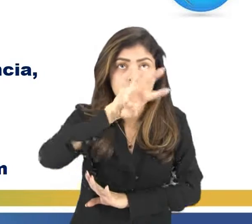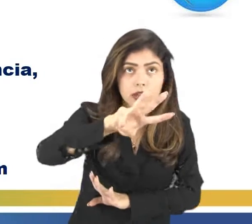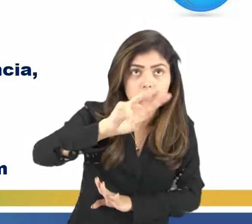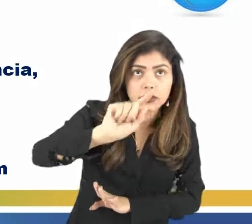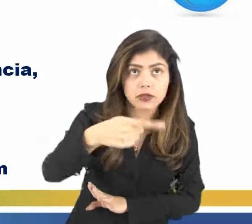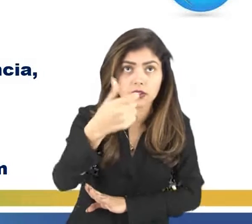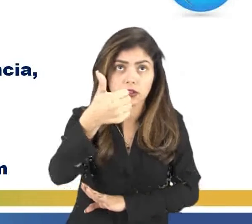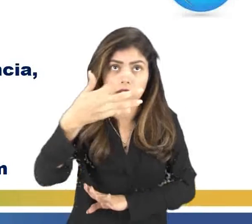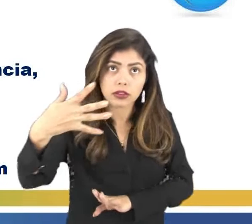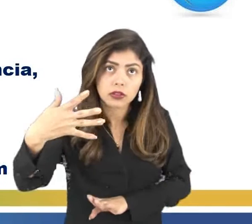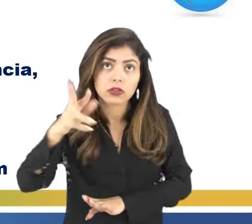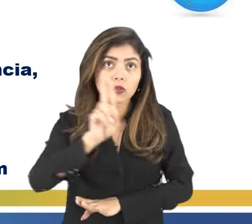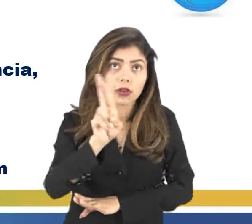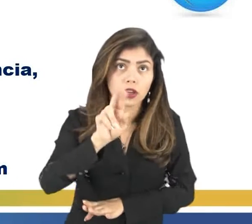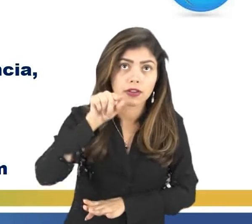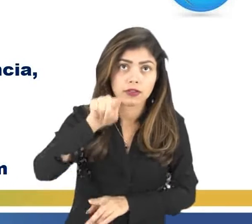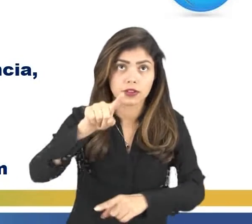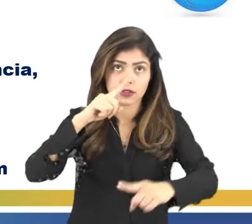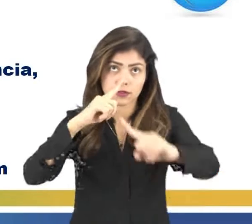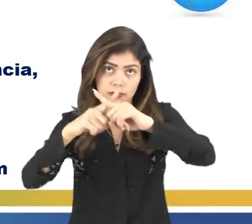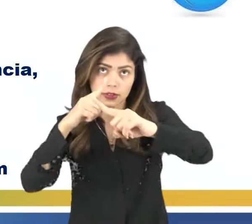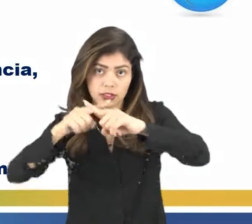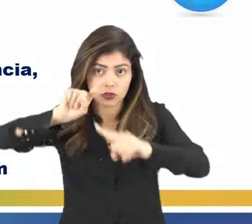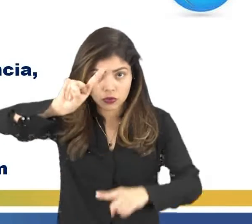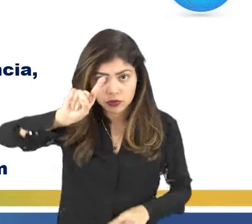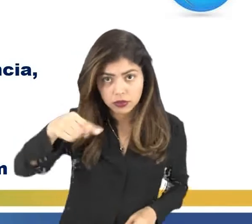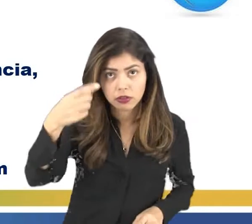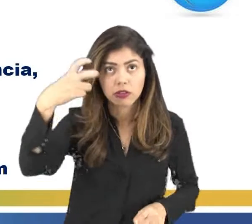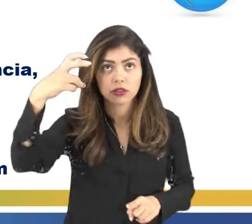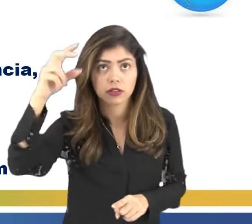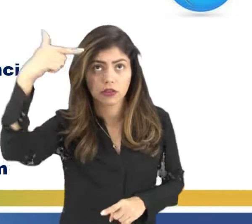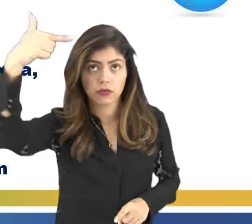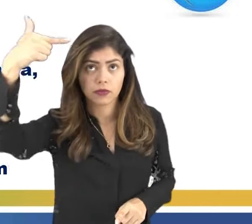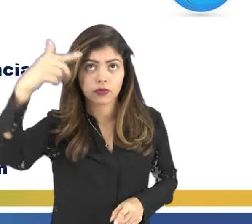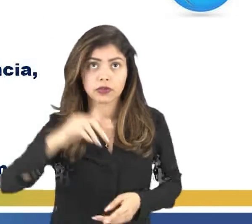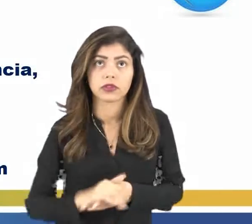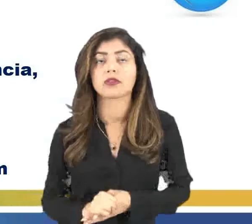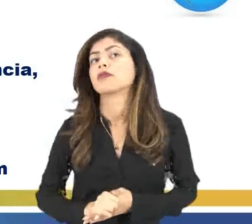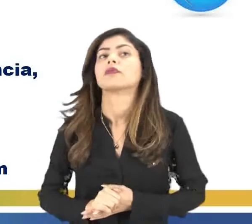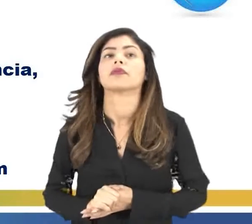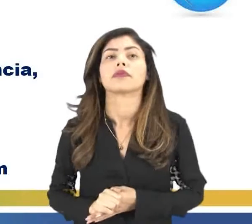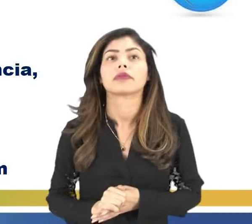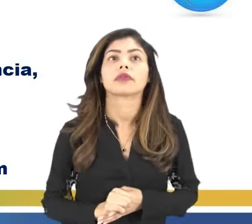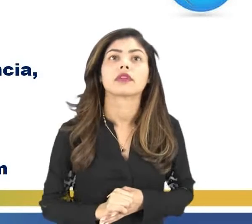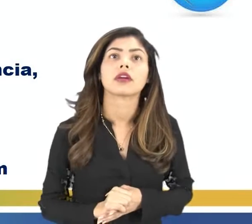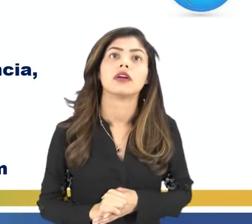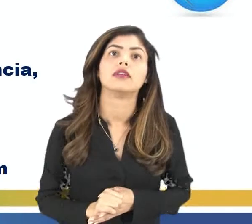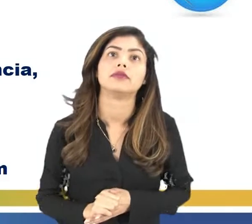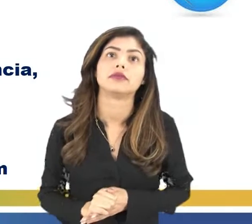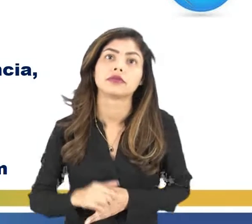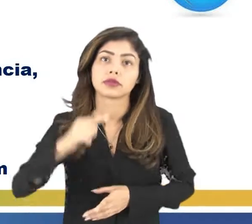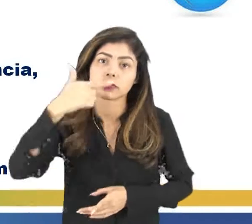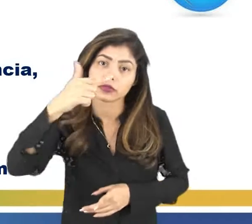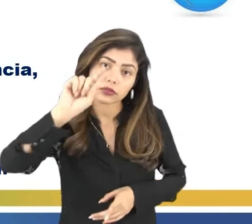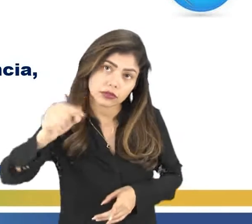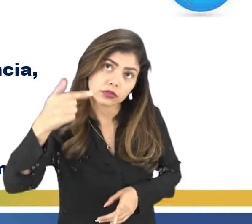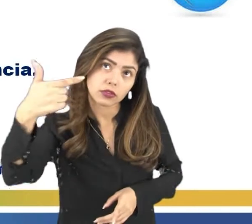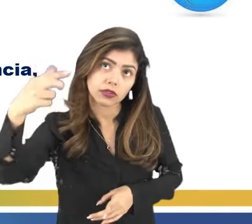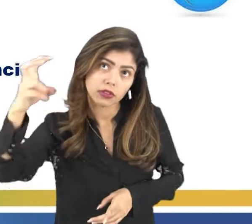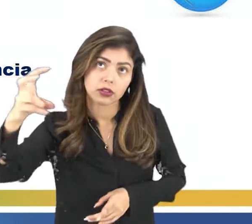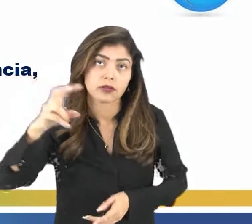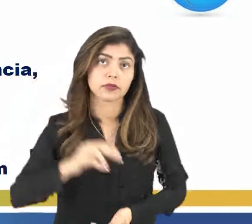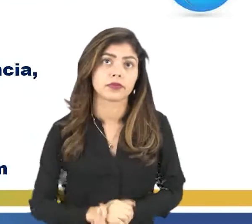3,14, o r ao quadrado, tendo em vista que o raio é 1,5, 1,5 ao quadrado nos dá